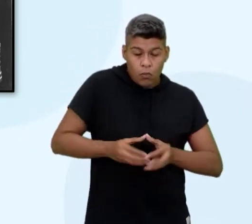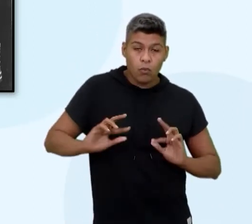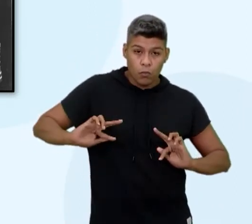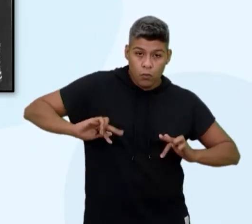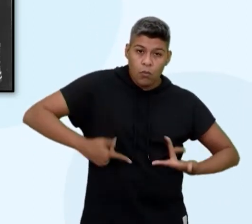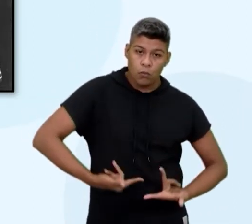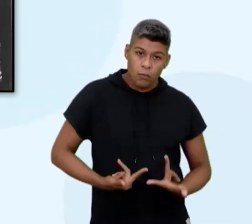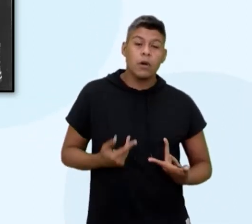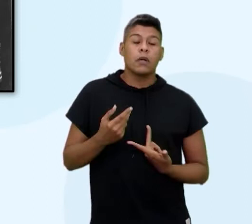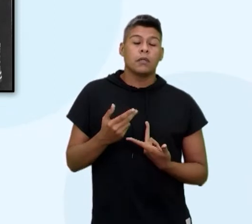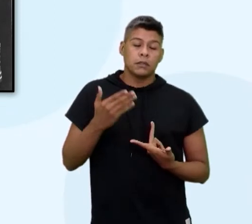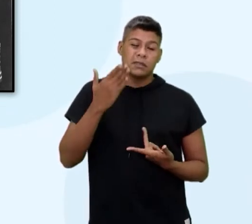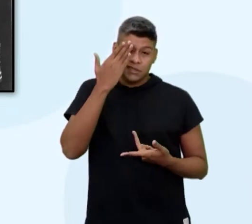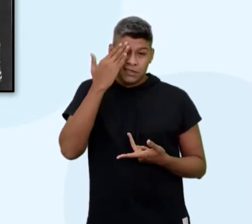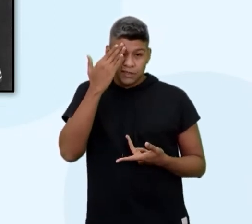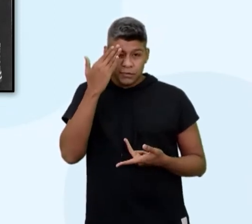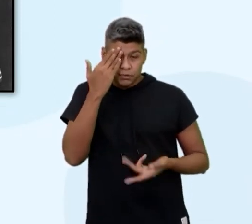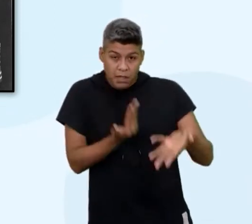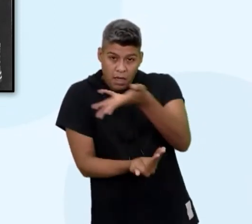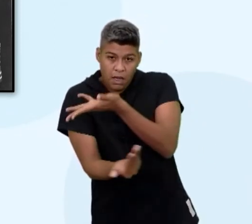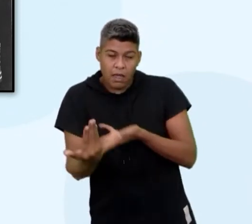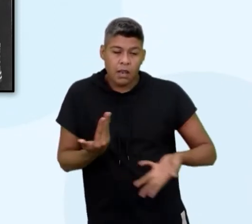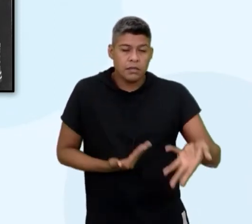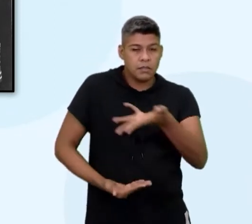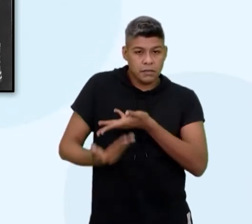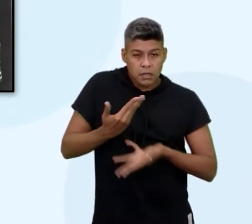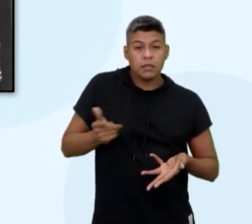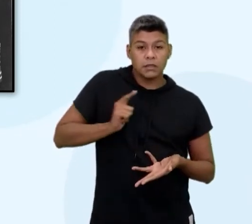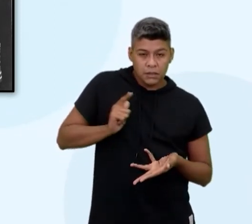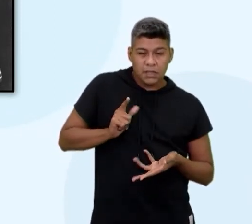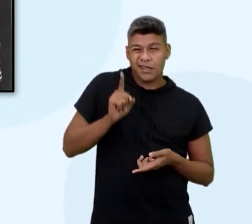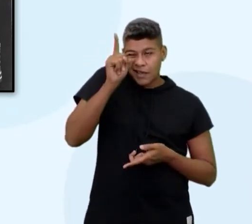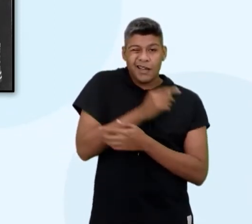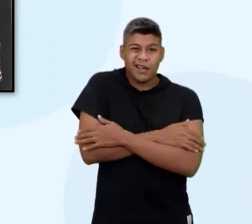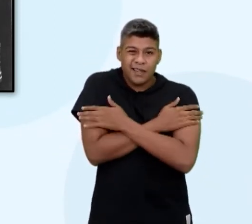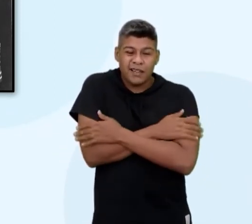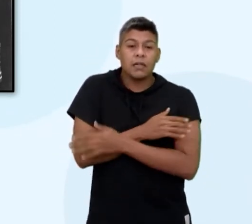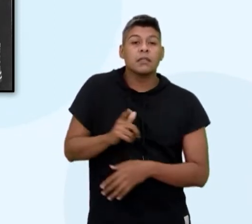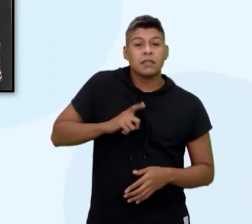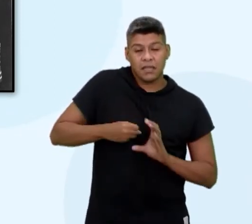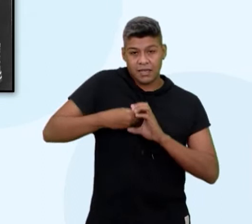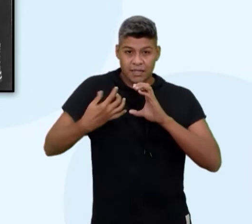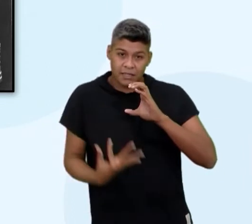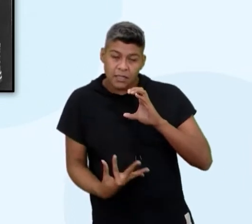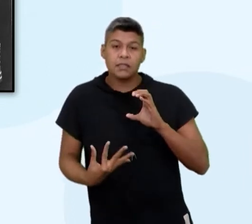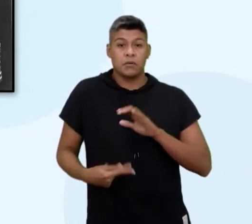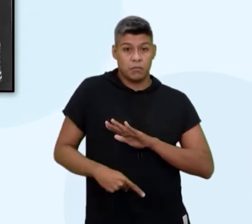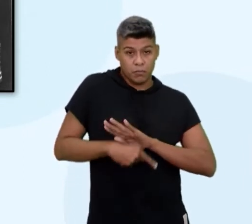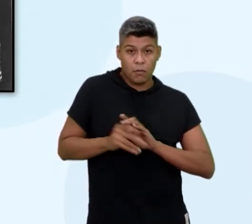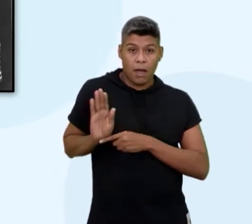humanos culturalmente relacionados que habitam o Ártico, com características físicas